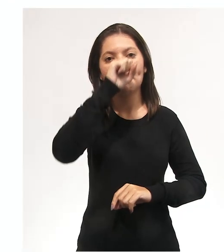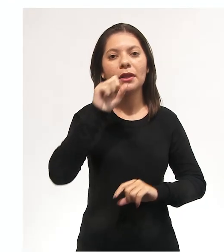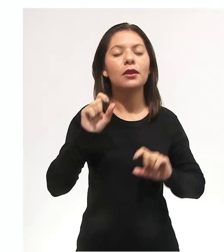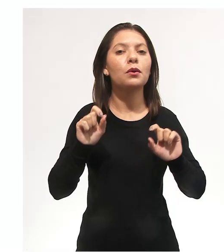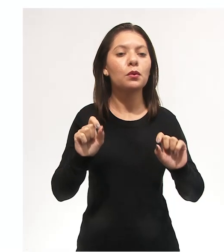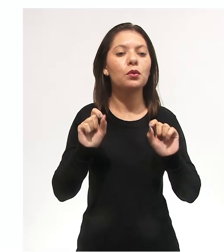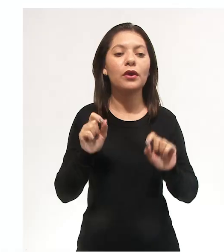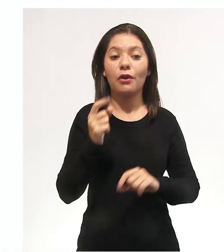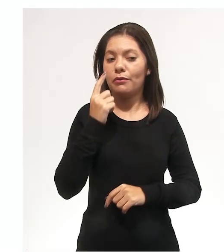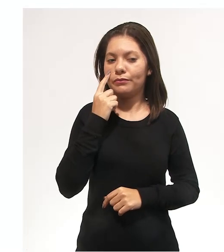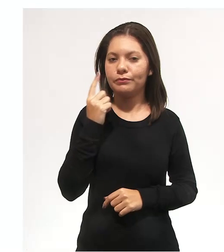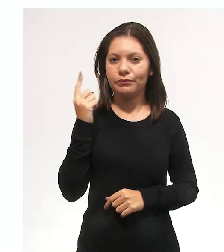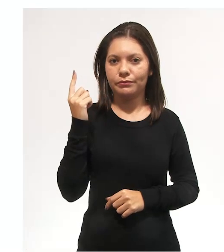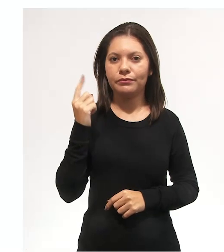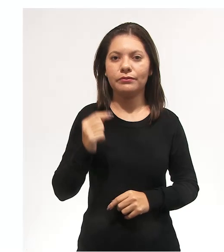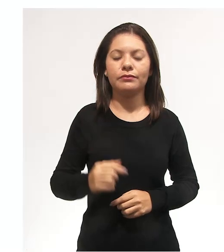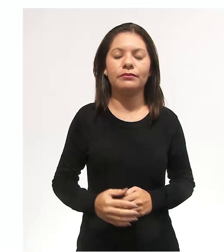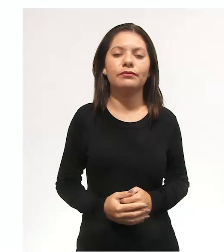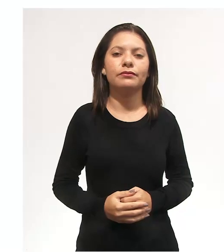seguintes coisas.